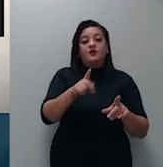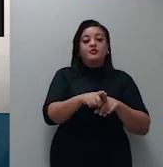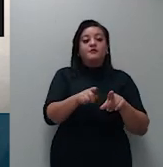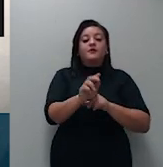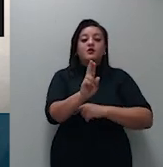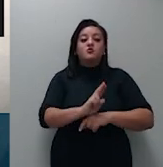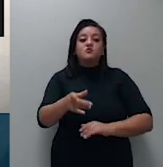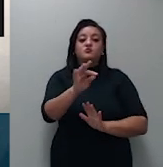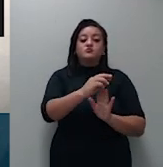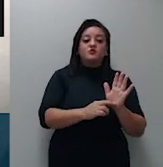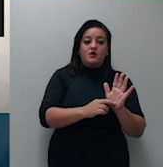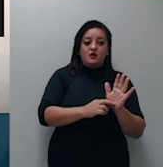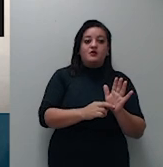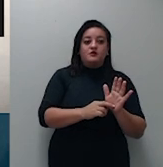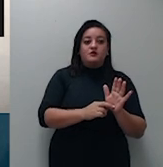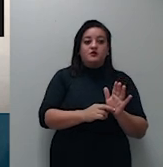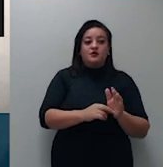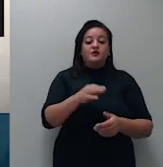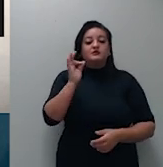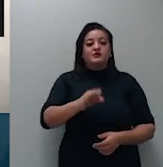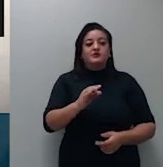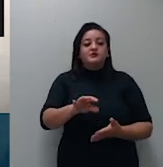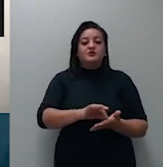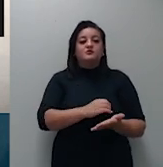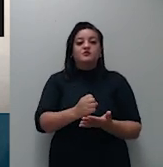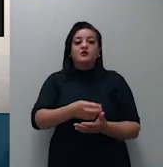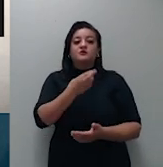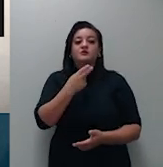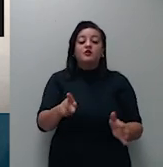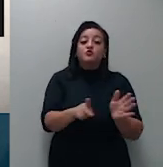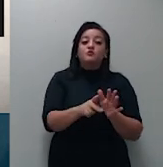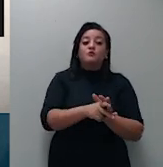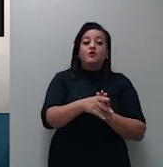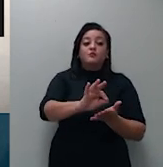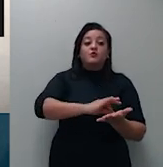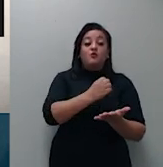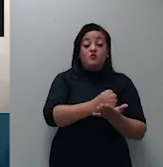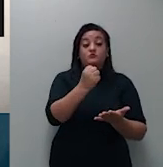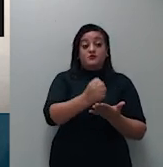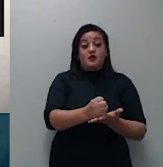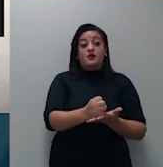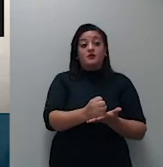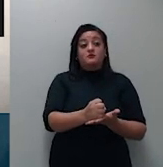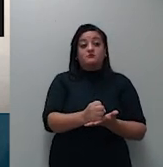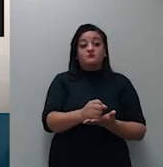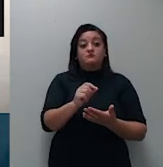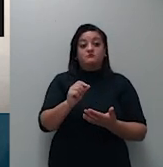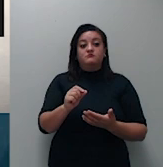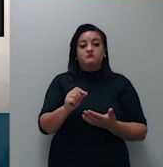pressuposto que o uso do critério da sazonalidade decorre do próprio contrato